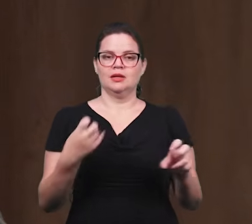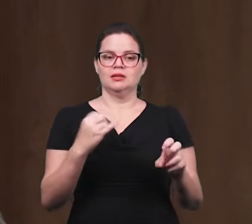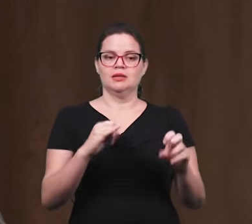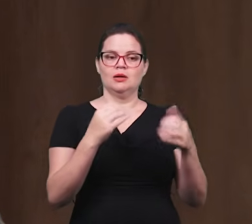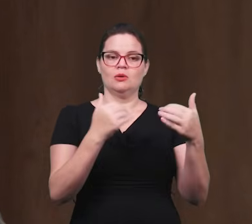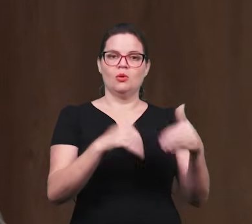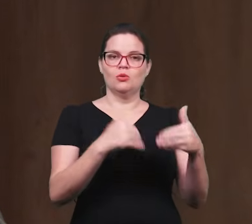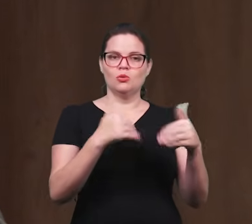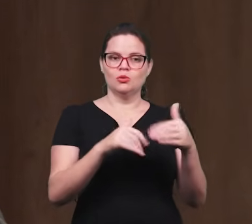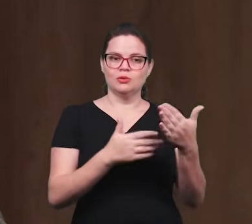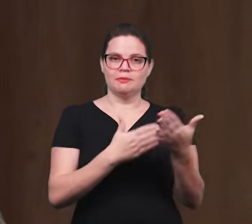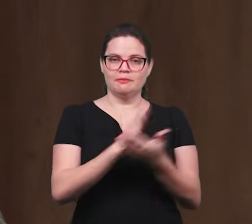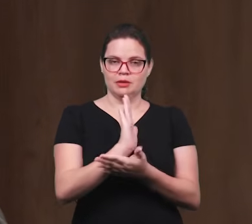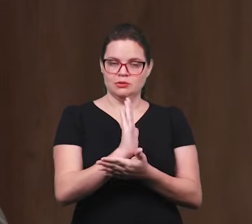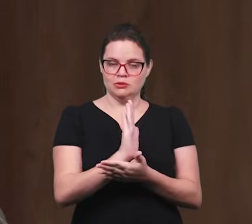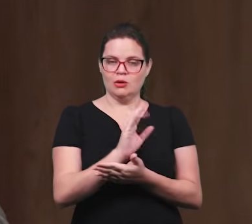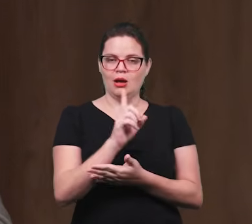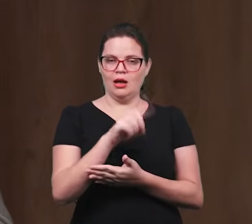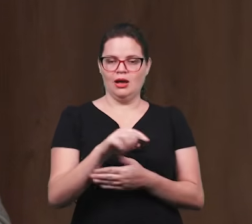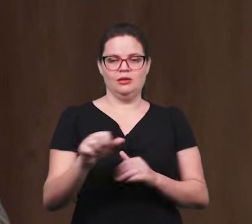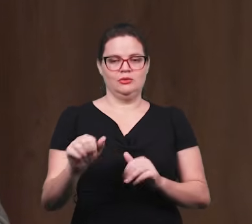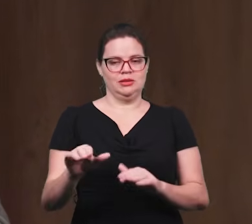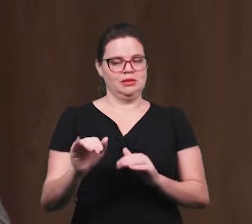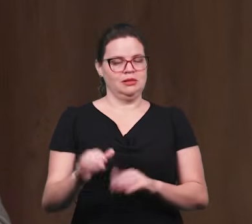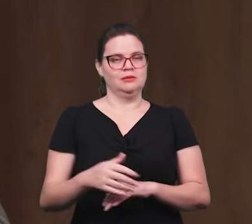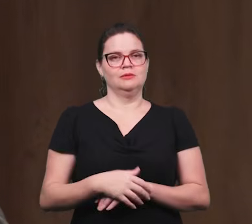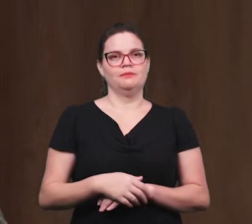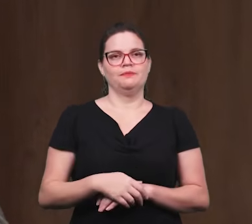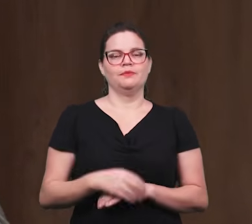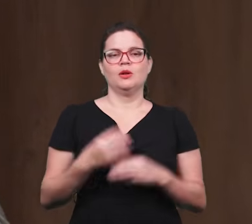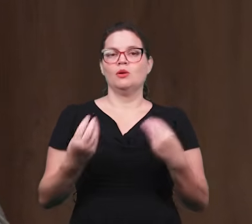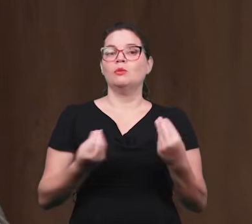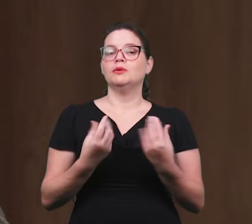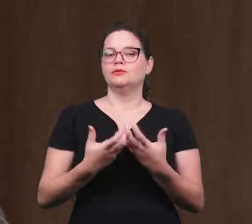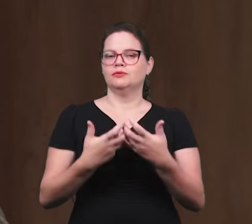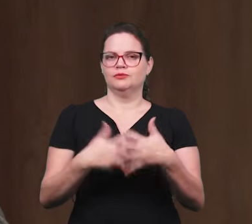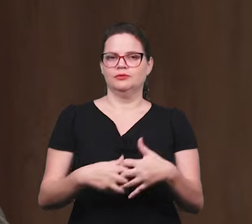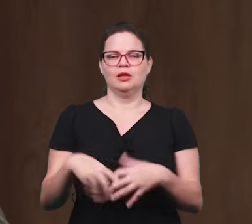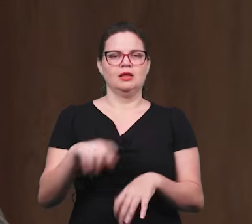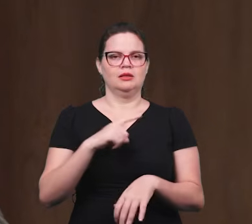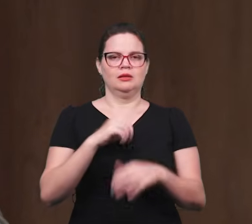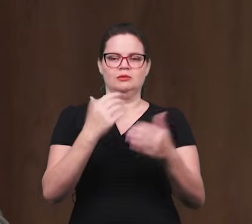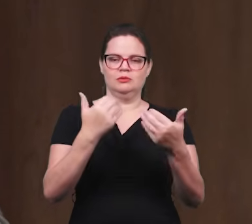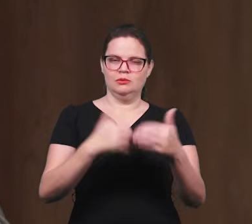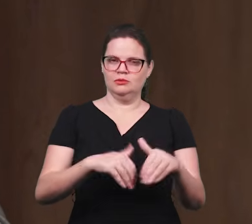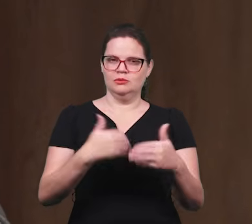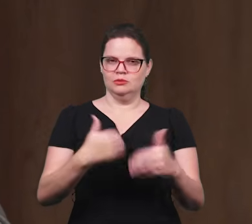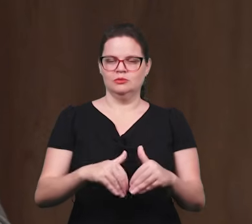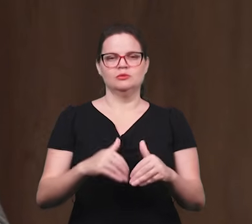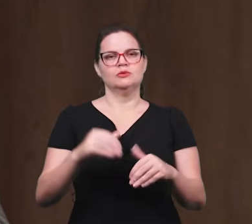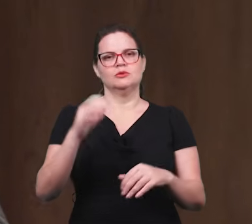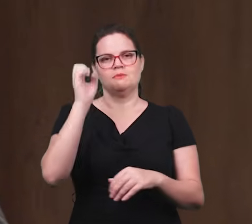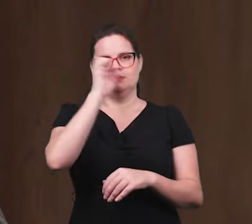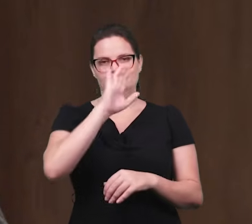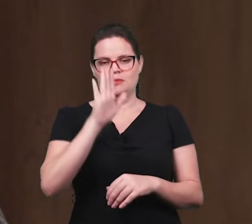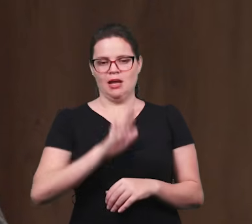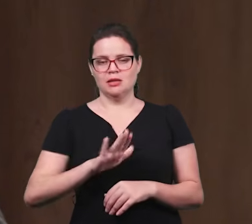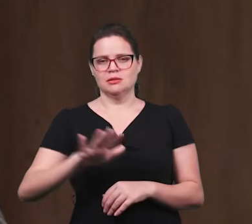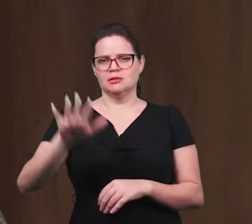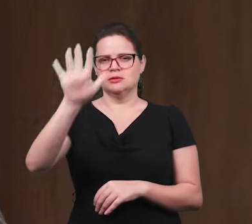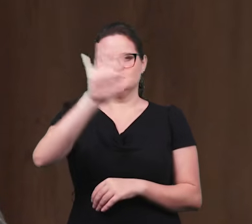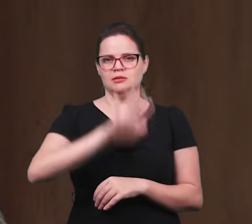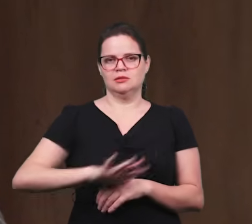entra para o concurso, qual é a situação? Existe o concurso, que é o concurso, são concursos nacionais,